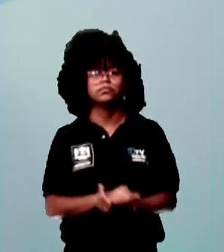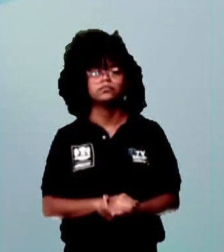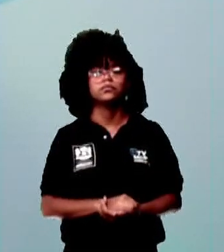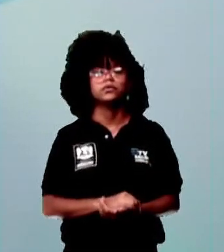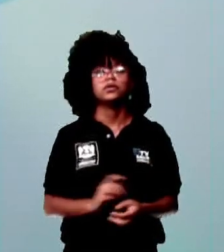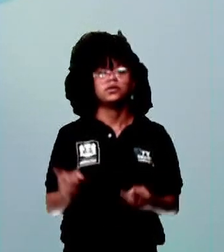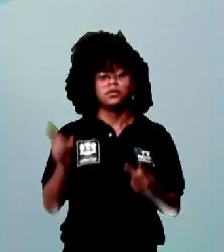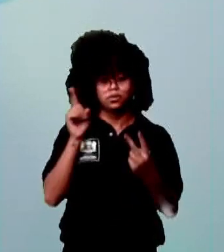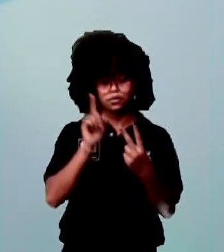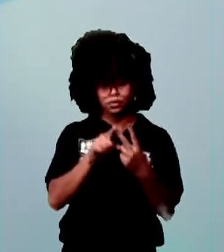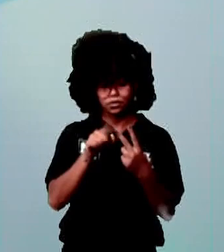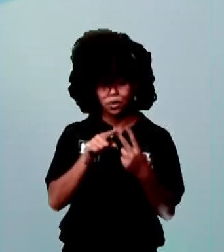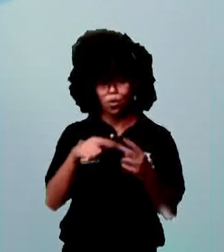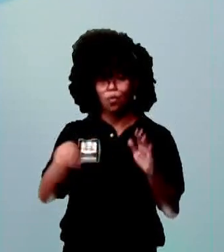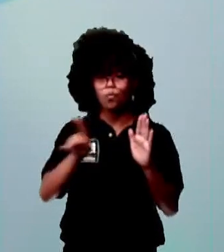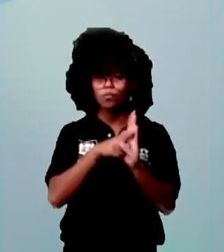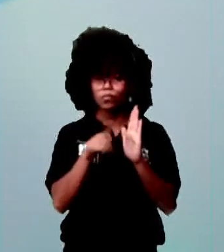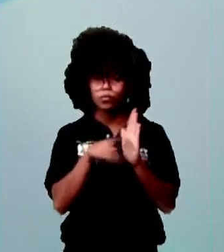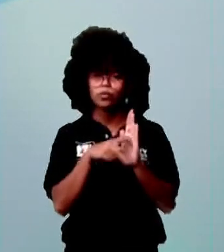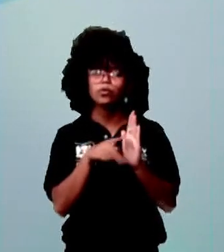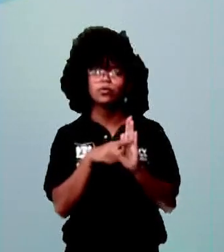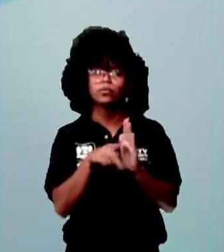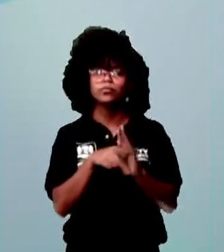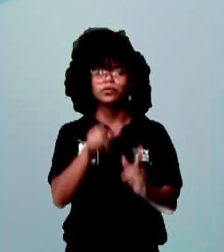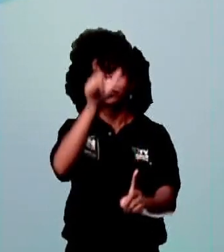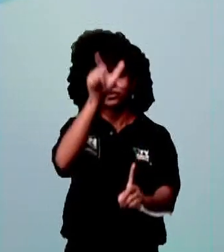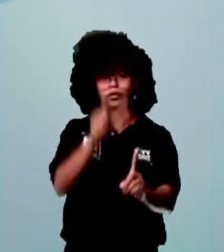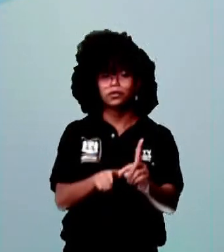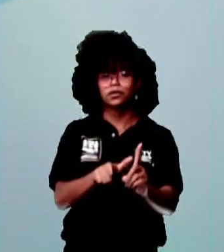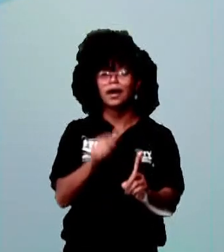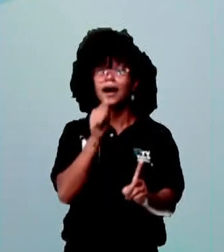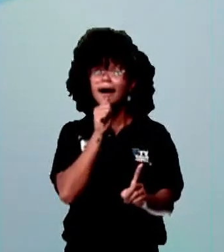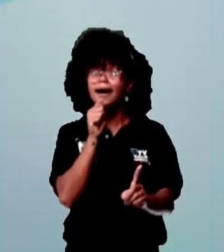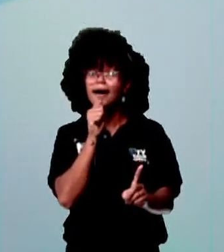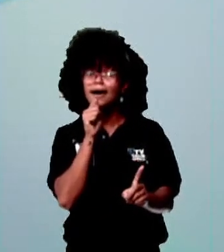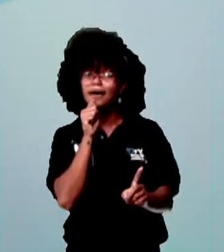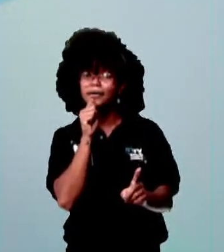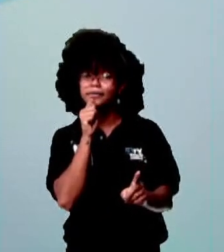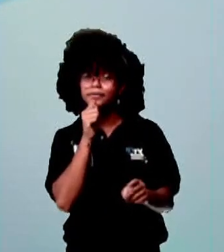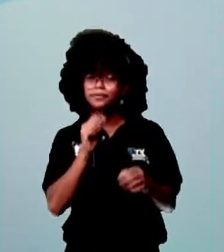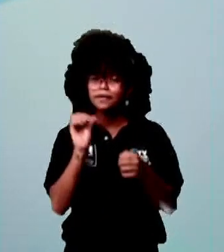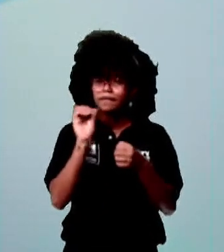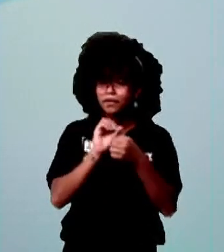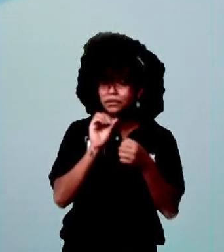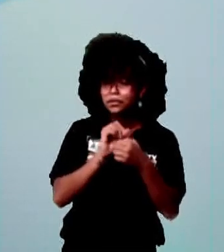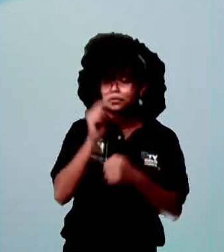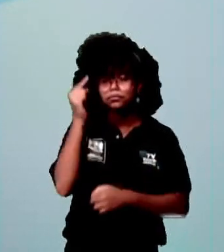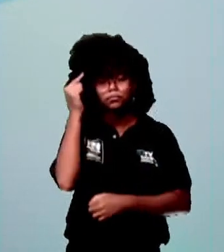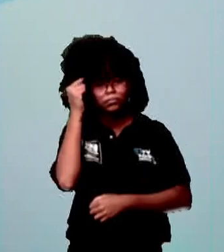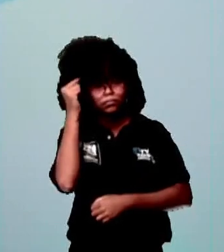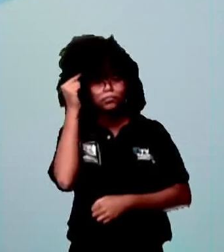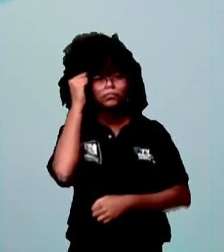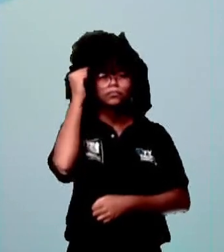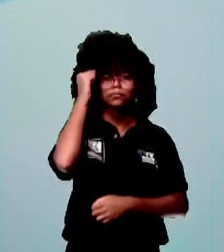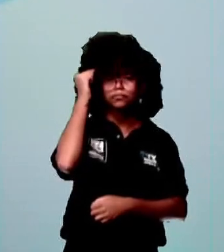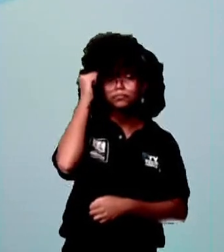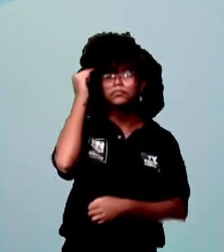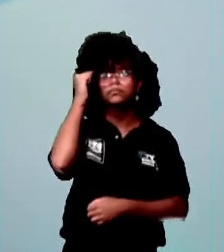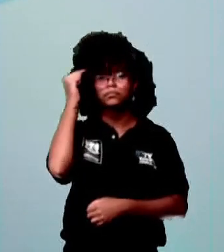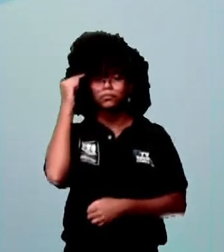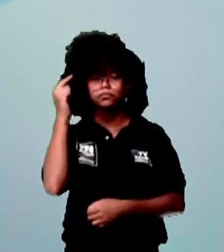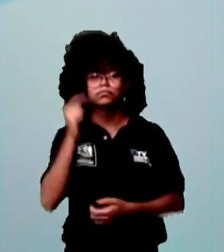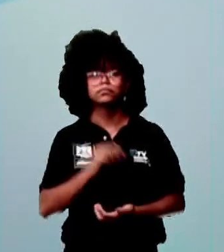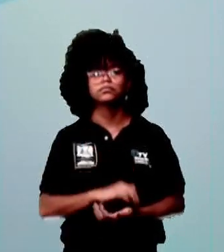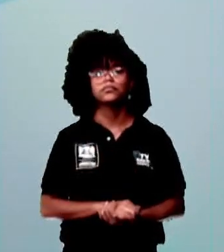o próprio personagem ainda está construindo um pensamento, ainda está construindo aí uma